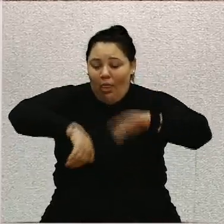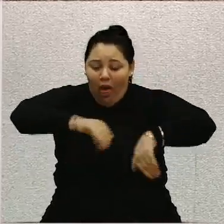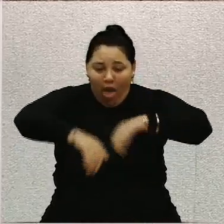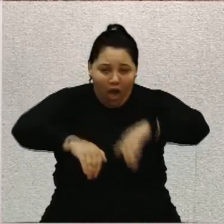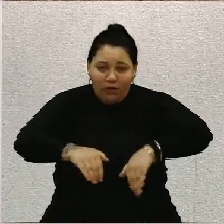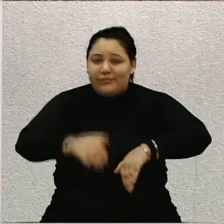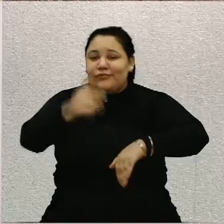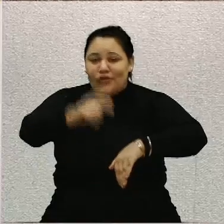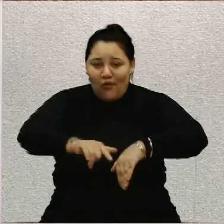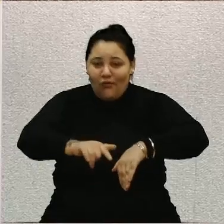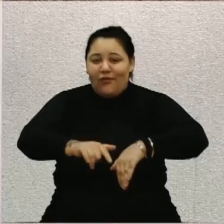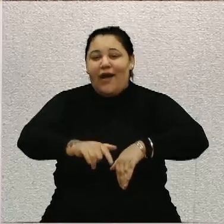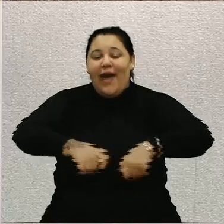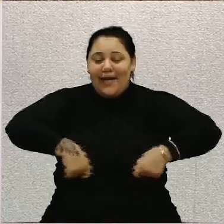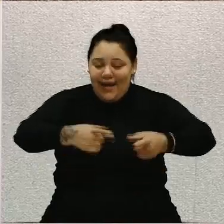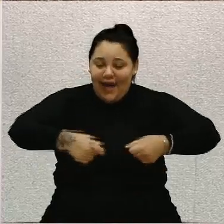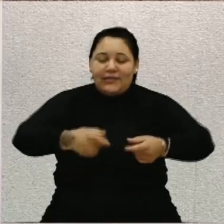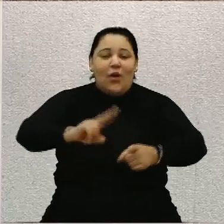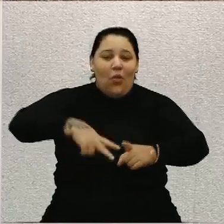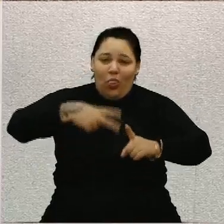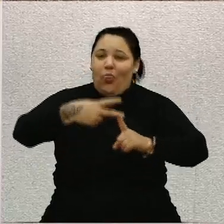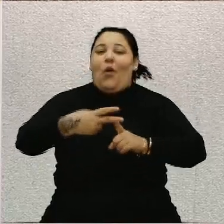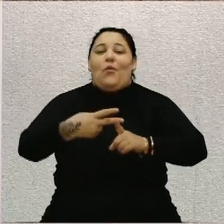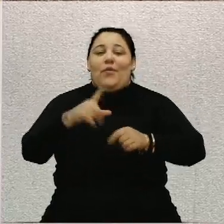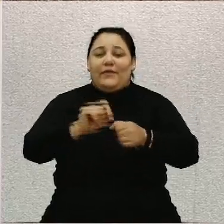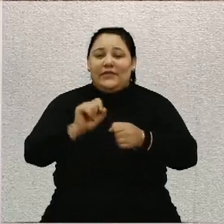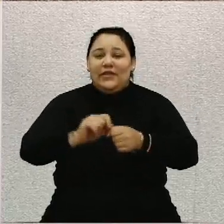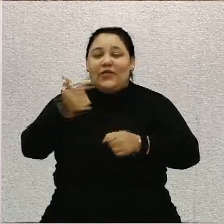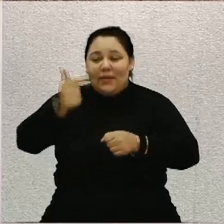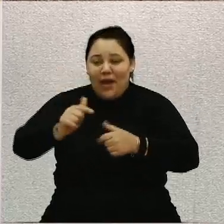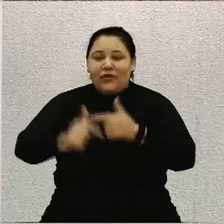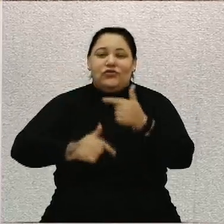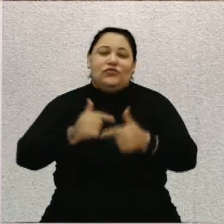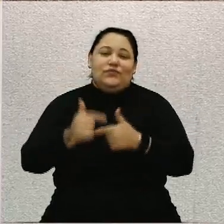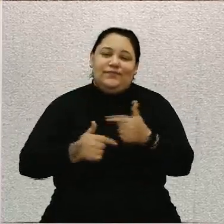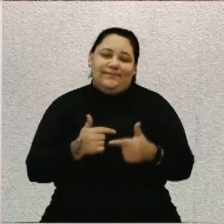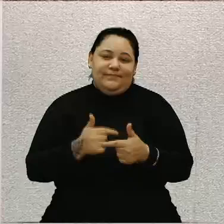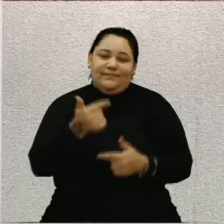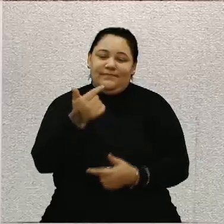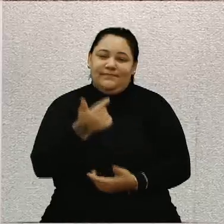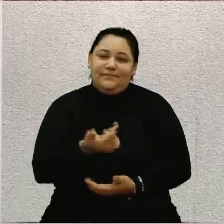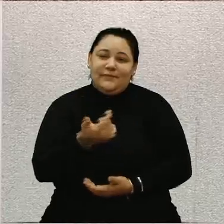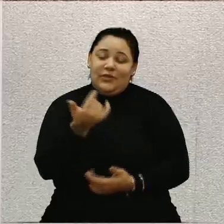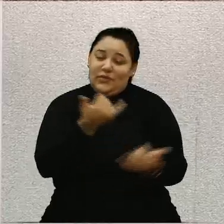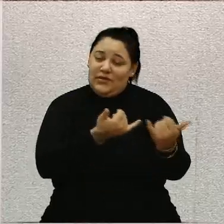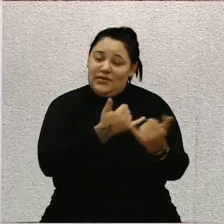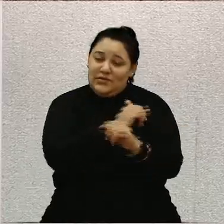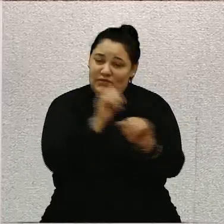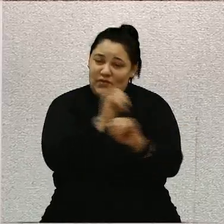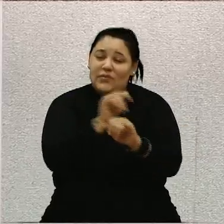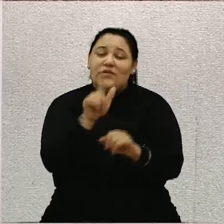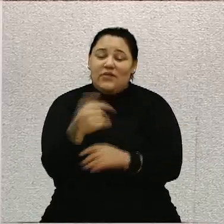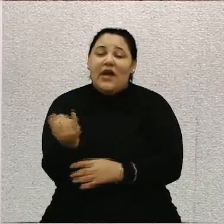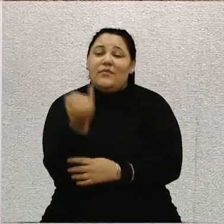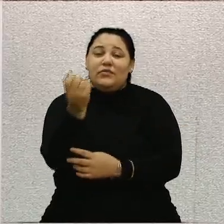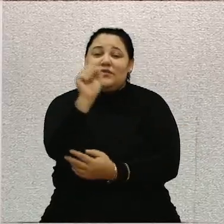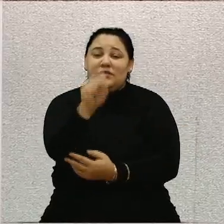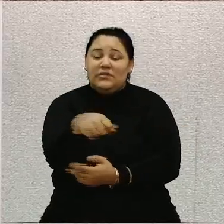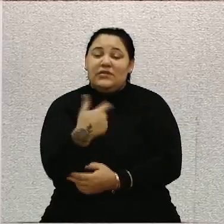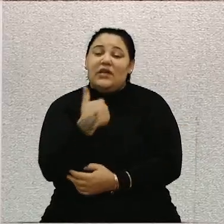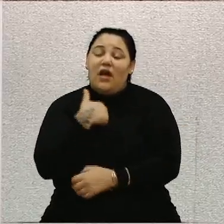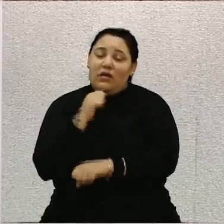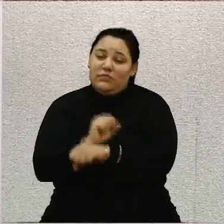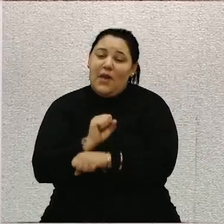e a gente gasta daí o dobro no retrabalho na Prefeitura de Caxias em tudo. Então essas informações são importantíssimas sim e